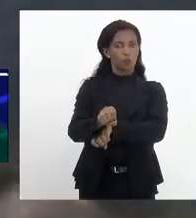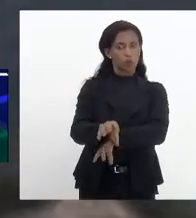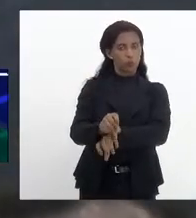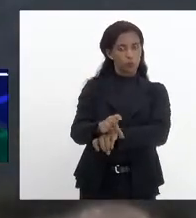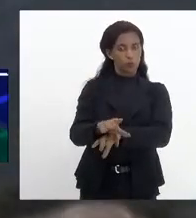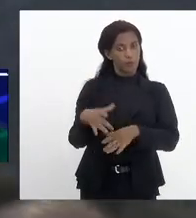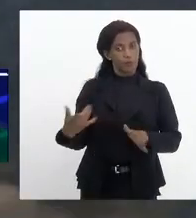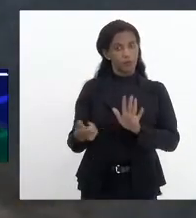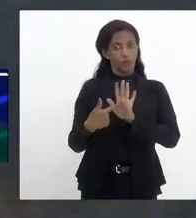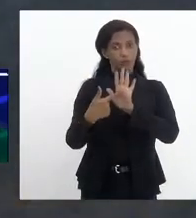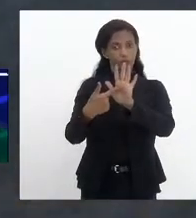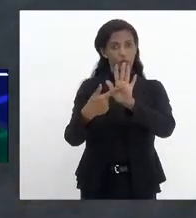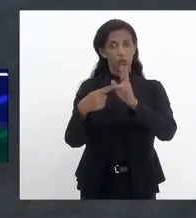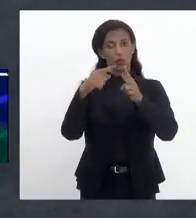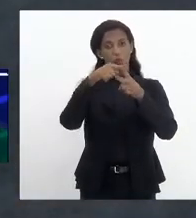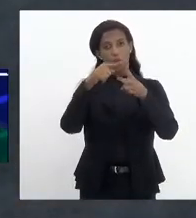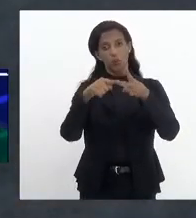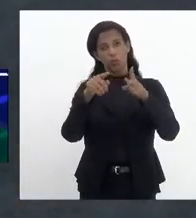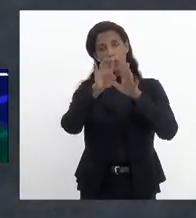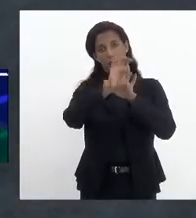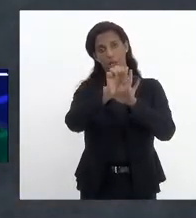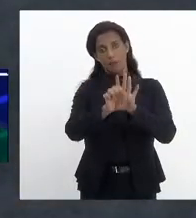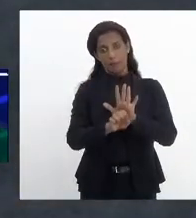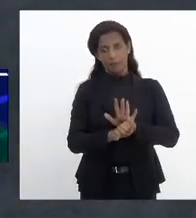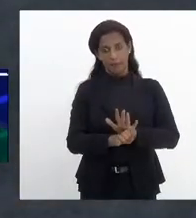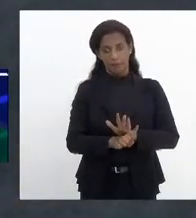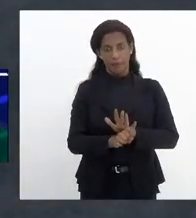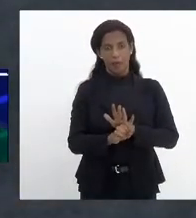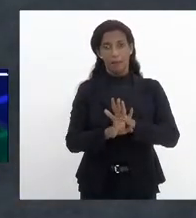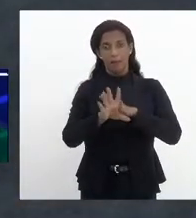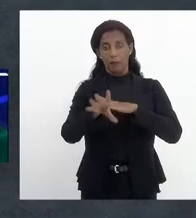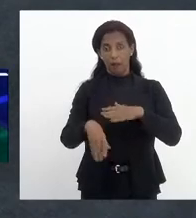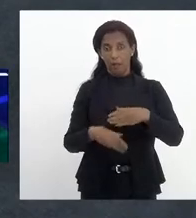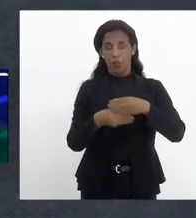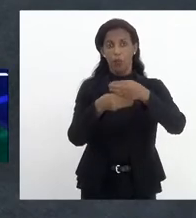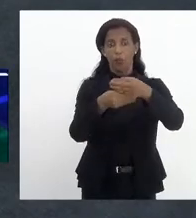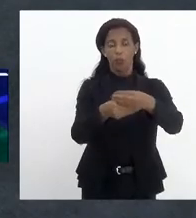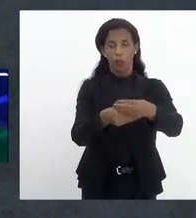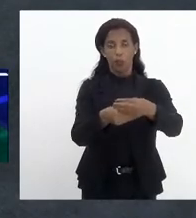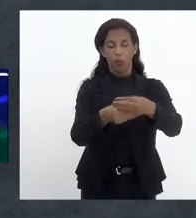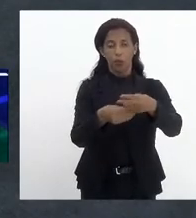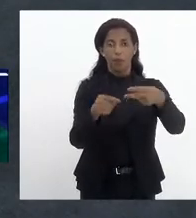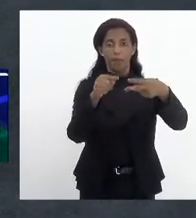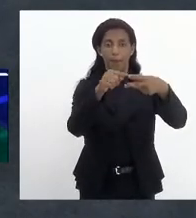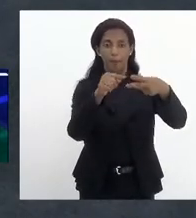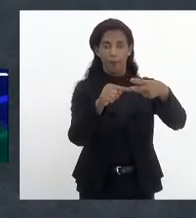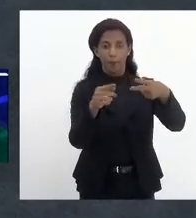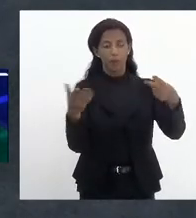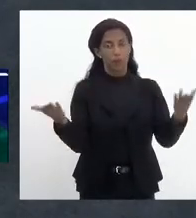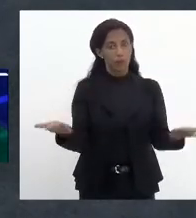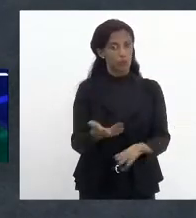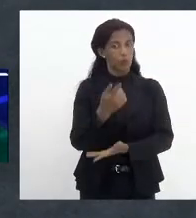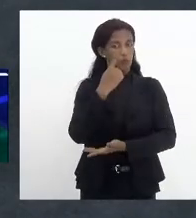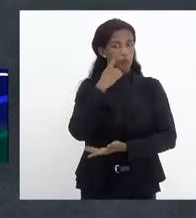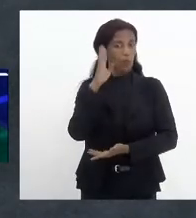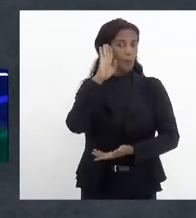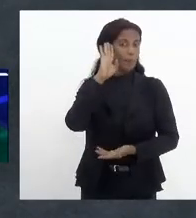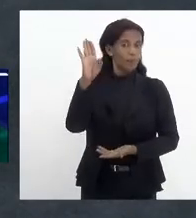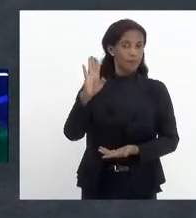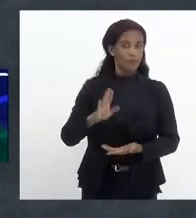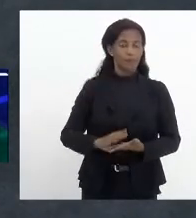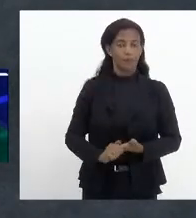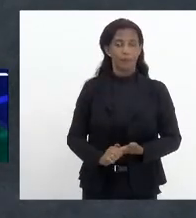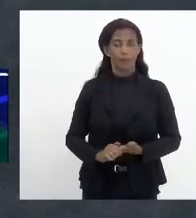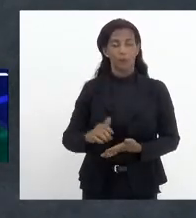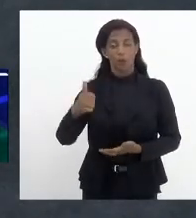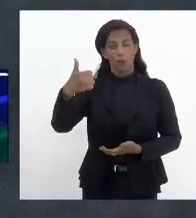gente apresenta duas emendas para incluir pontos que hoje a gente considera como fundamentais.